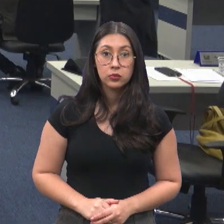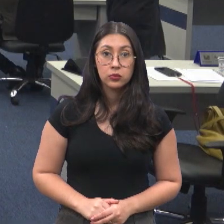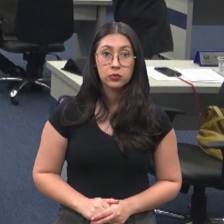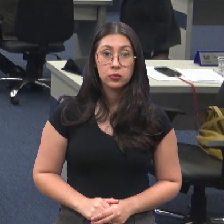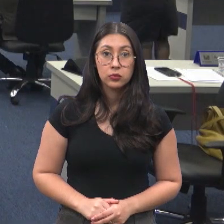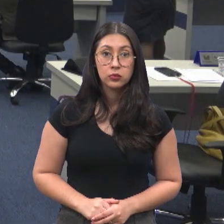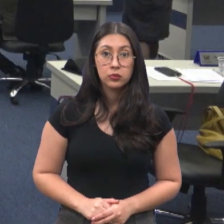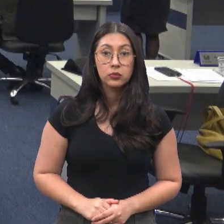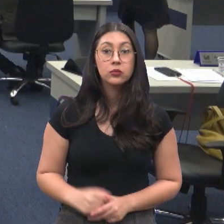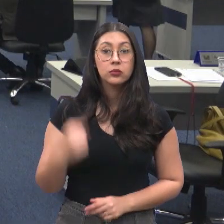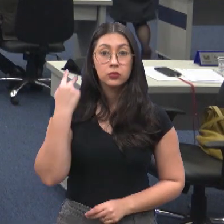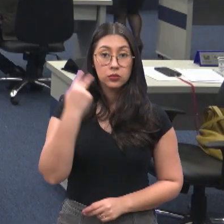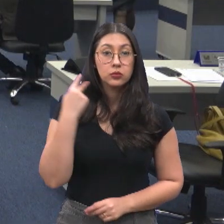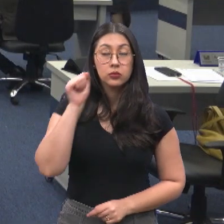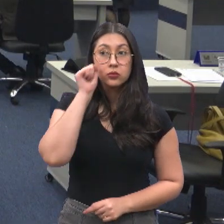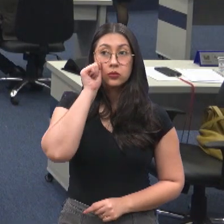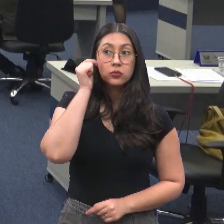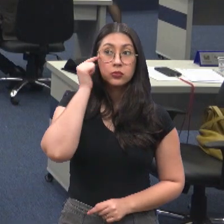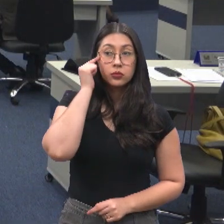Jorge, a vereadora Amélia Nobre.